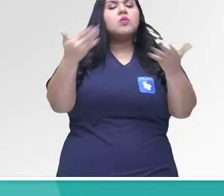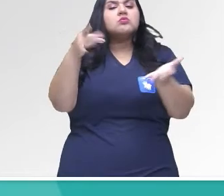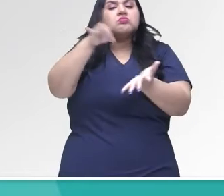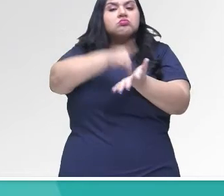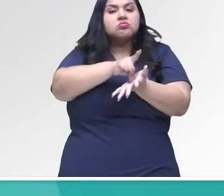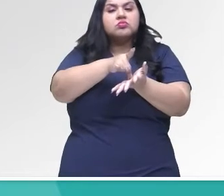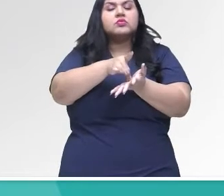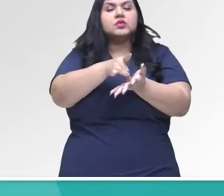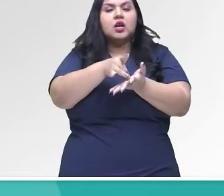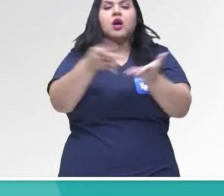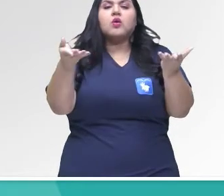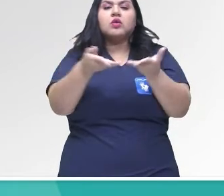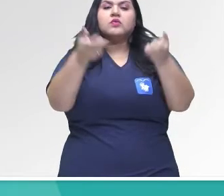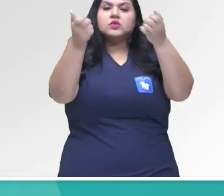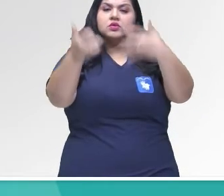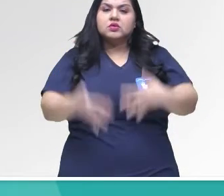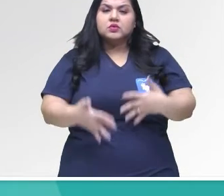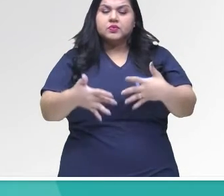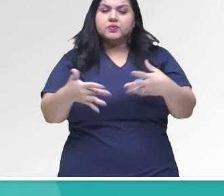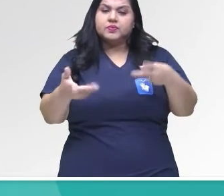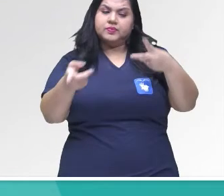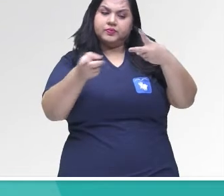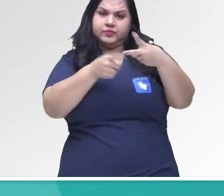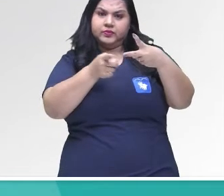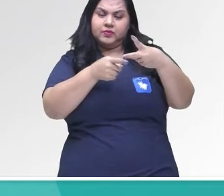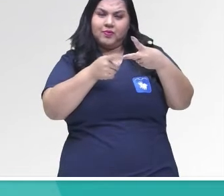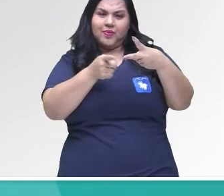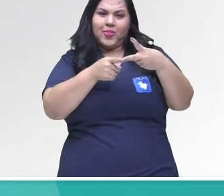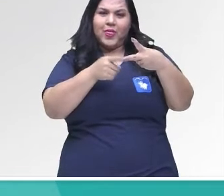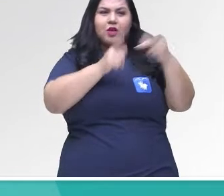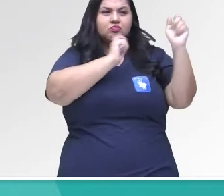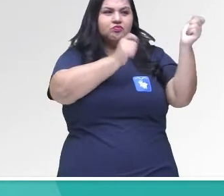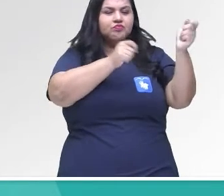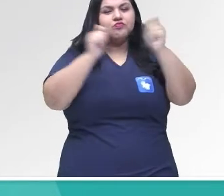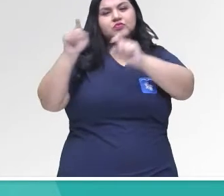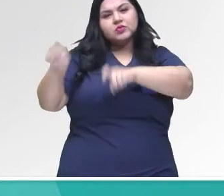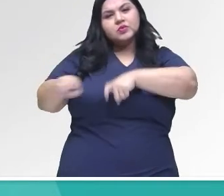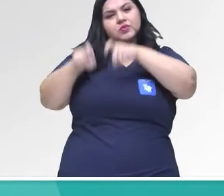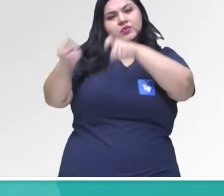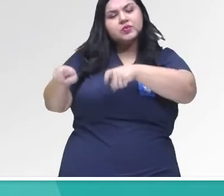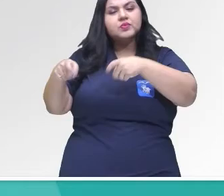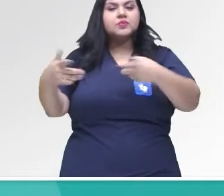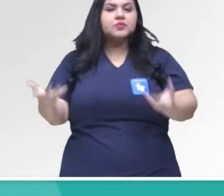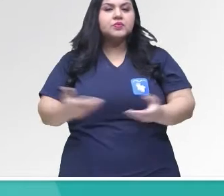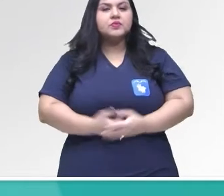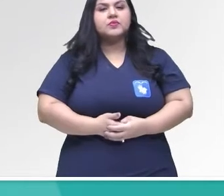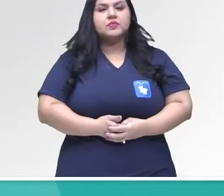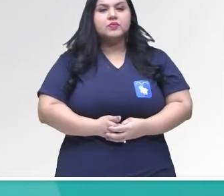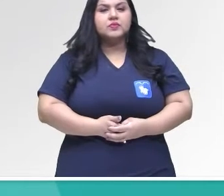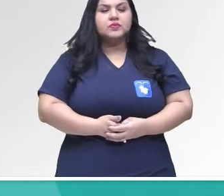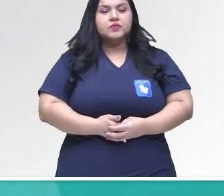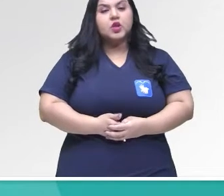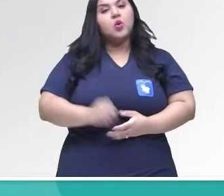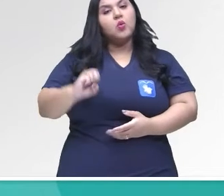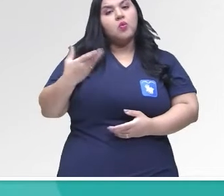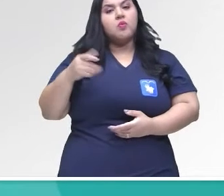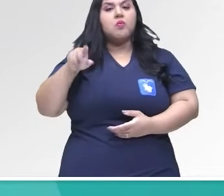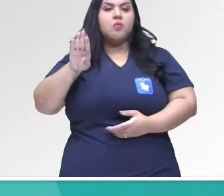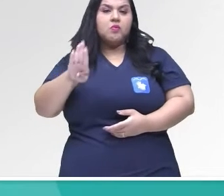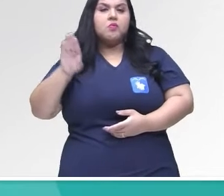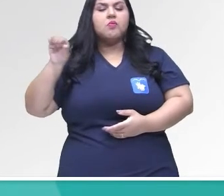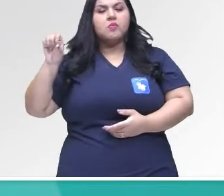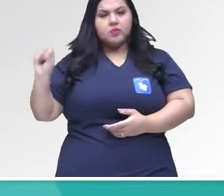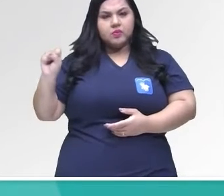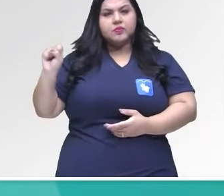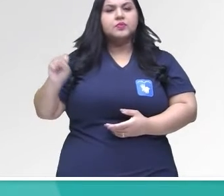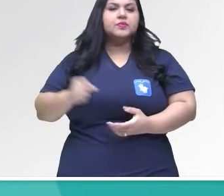E aí nós vamos falar agora sobre o maracatu rural. Vamos ver? Então, o maracatu rural, ou conhecido também